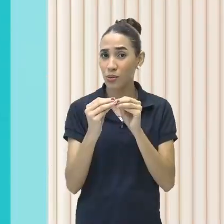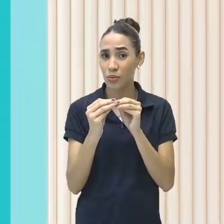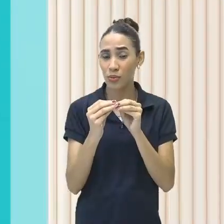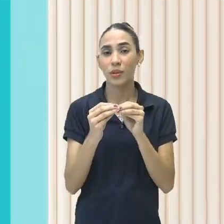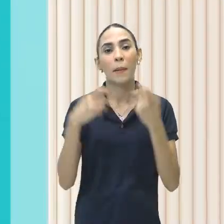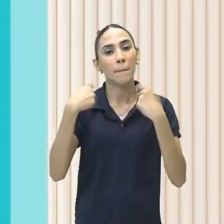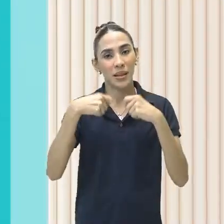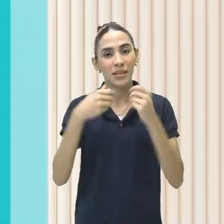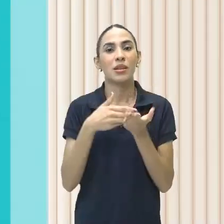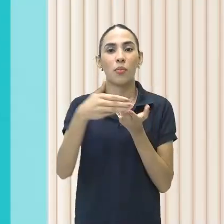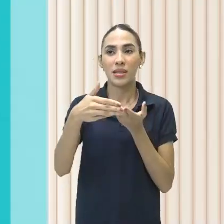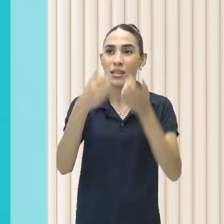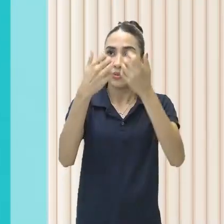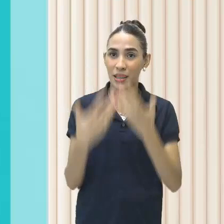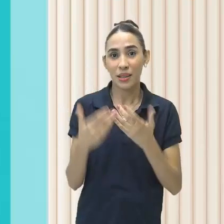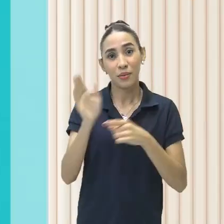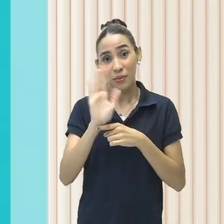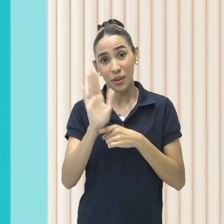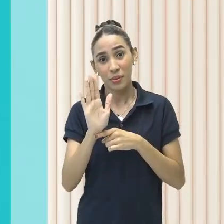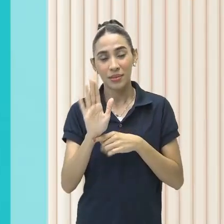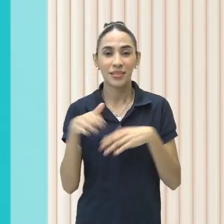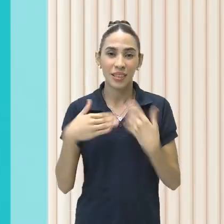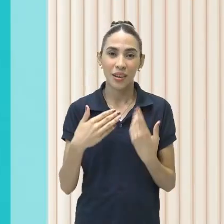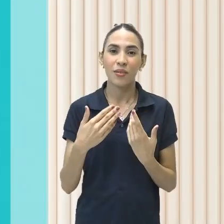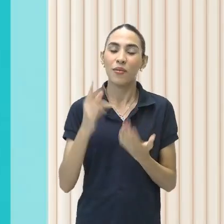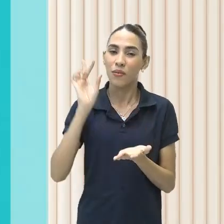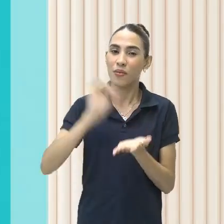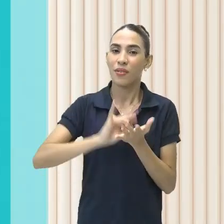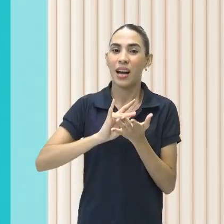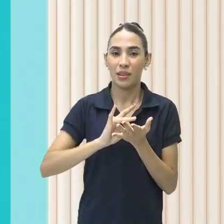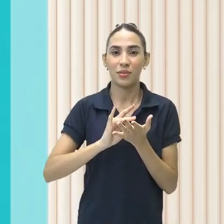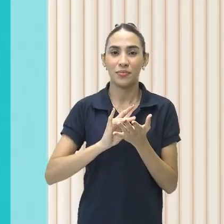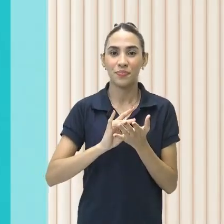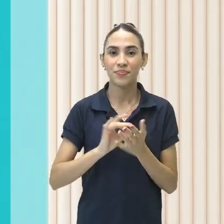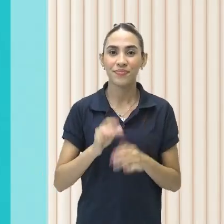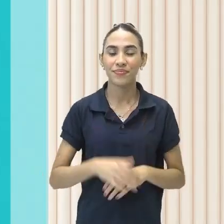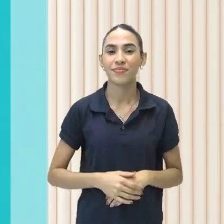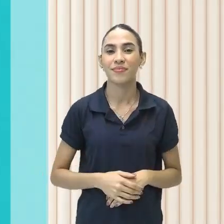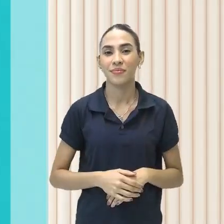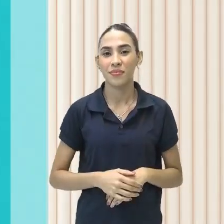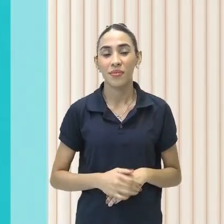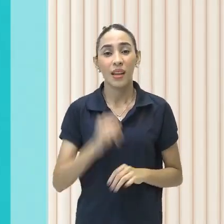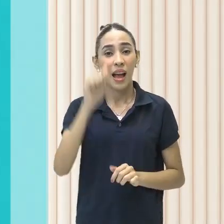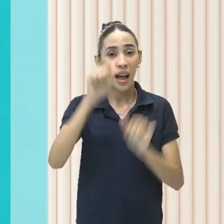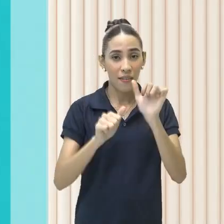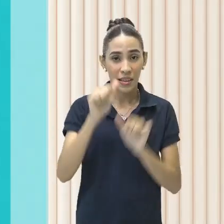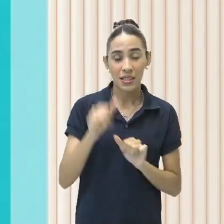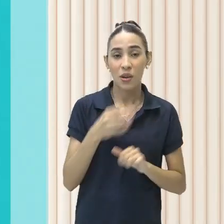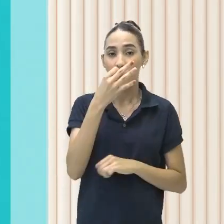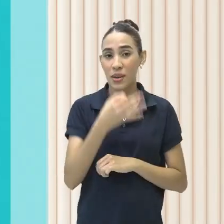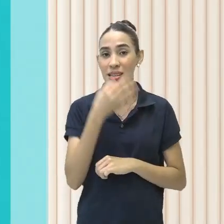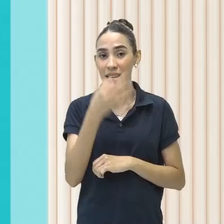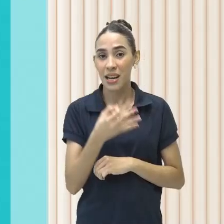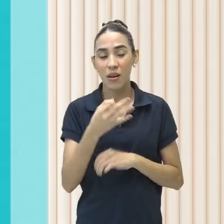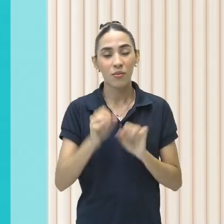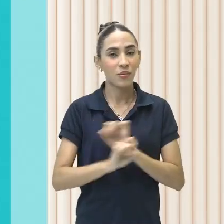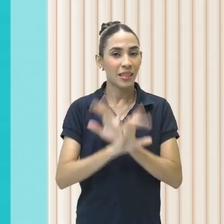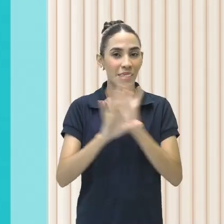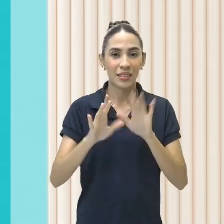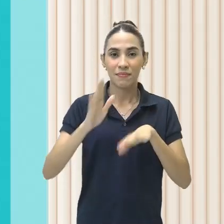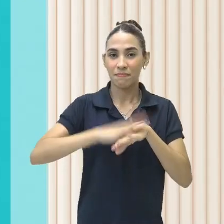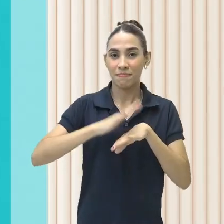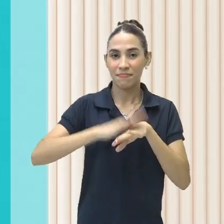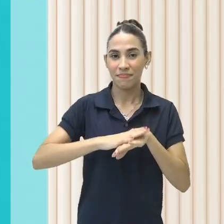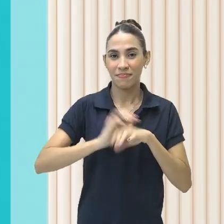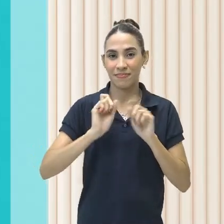a gente tem que começar falando do filme, né? Do que a gente está resenhando. A avaliação, a opinião, fica a critério, tá